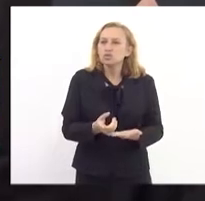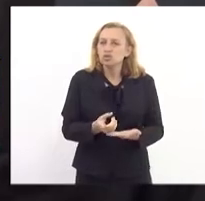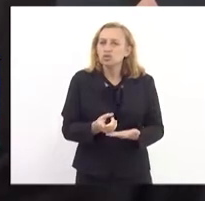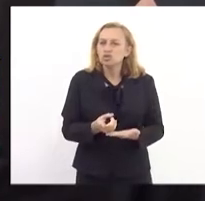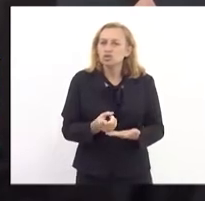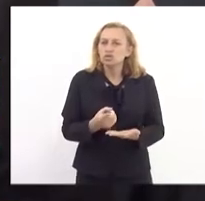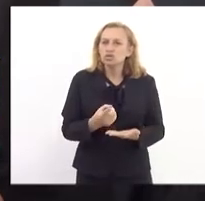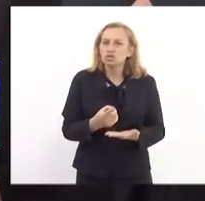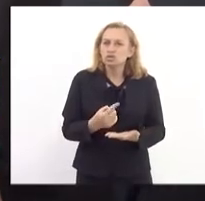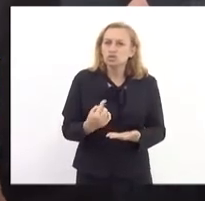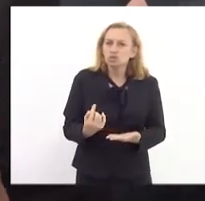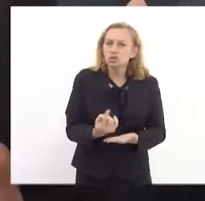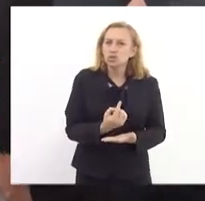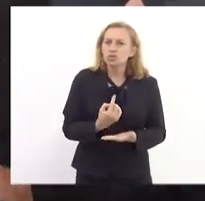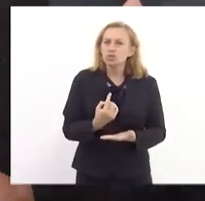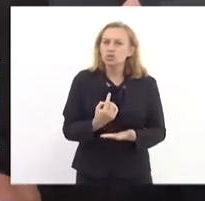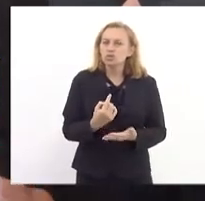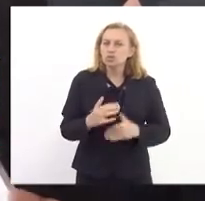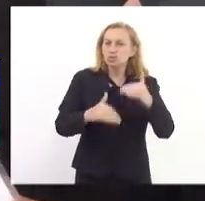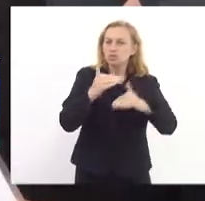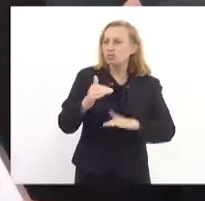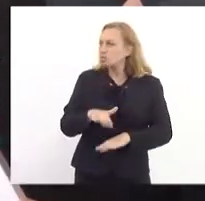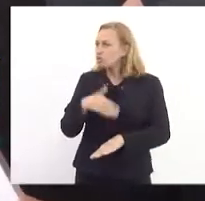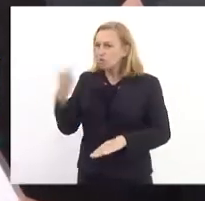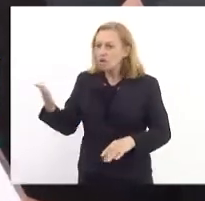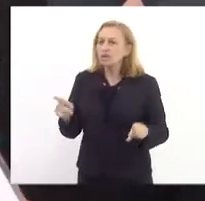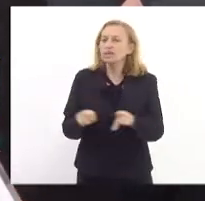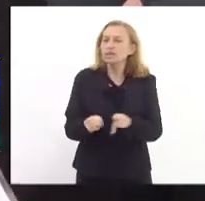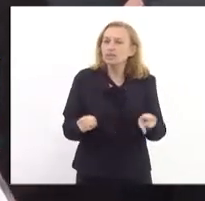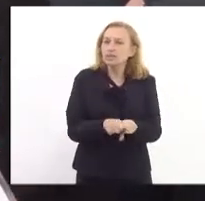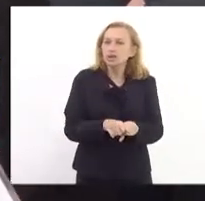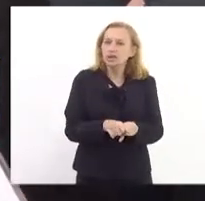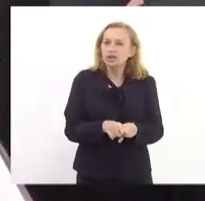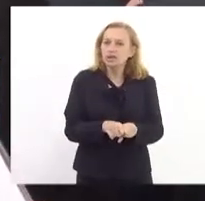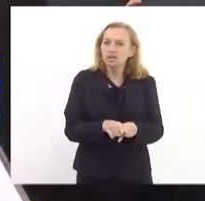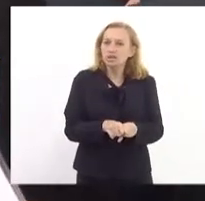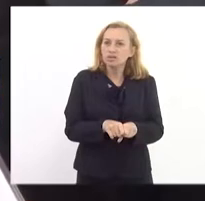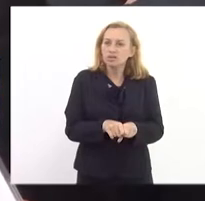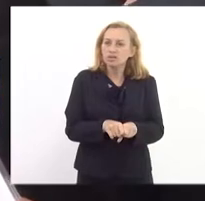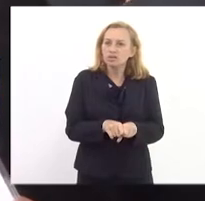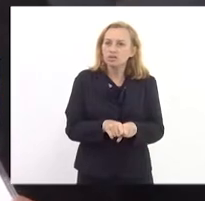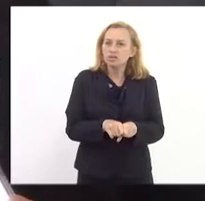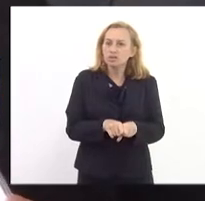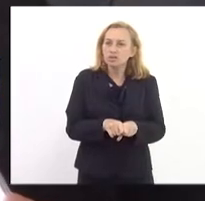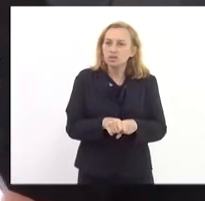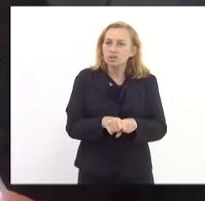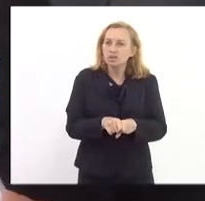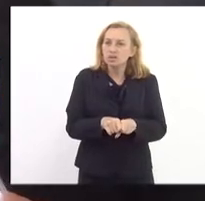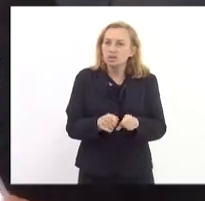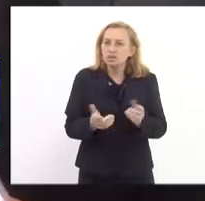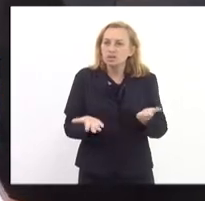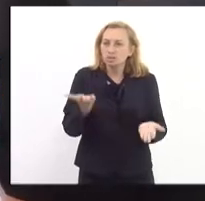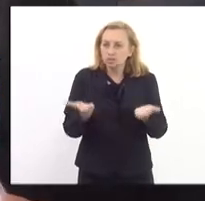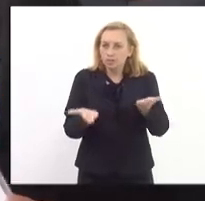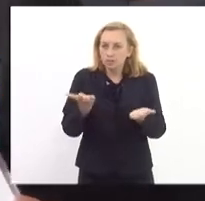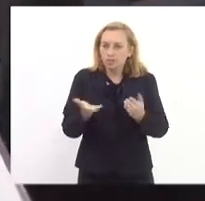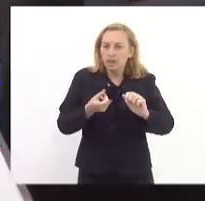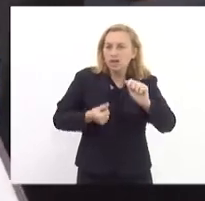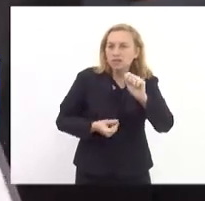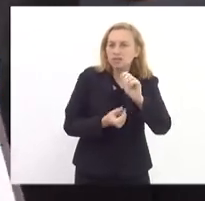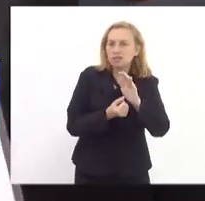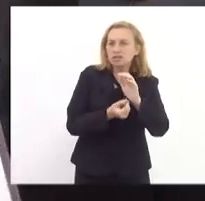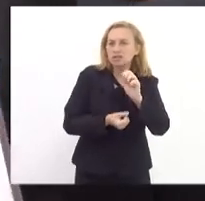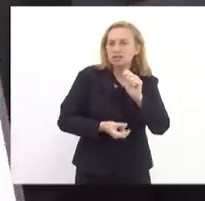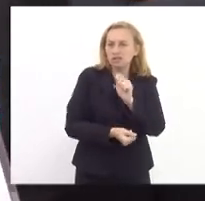do nosso rating para fora e também é uma estabilização financeira que é importante para todo aquele que quer